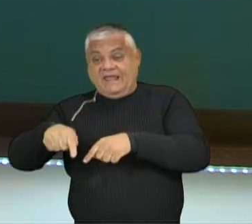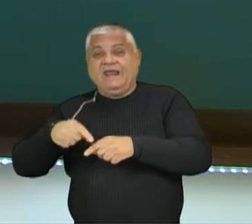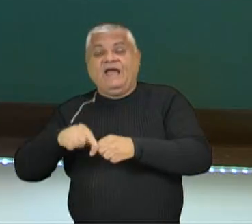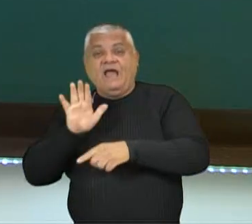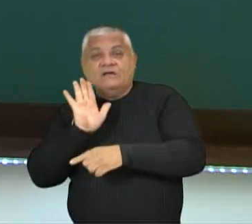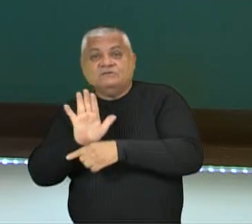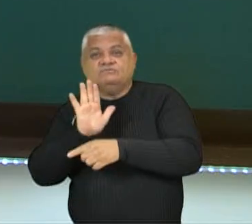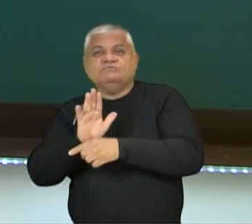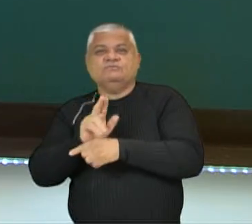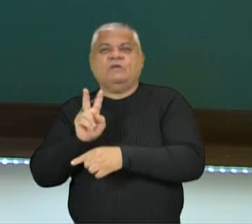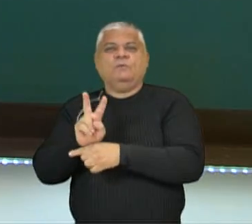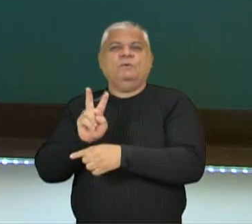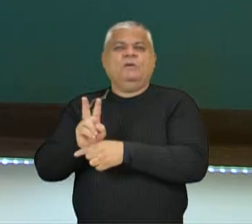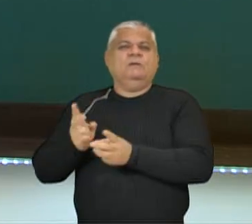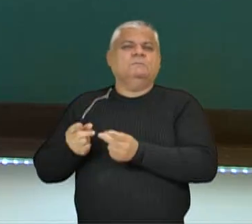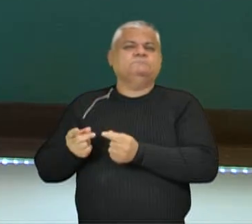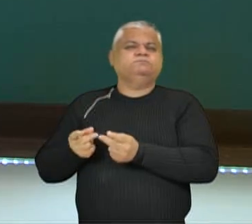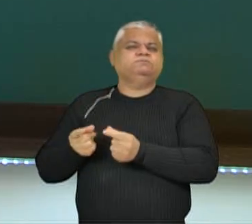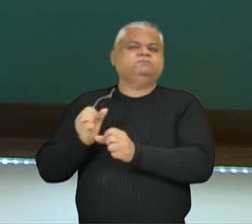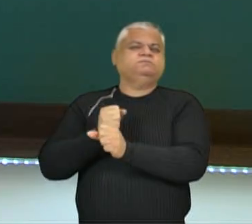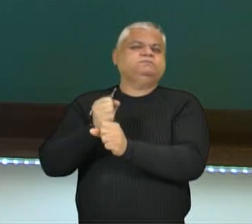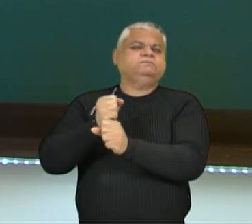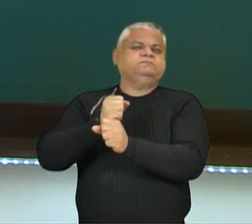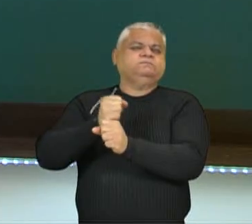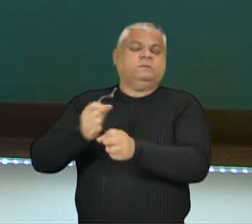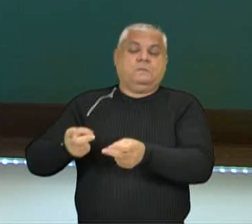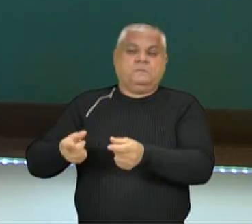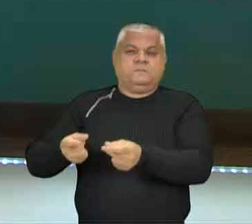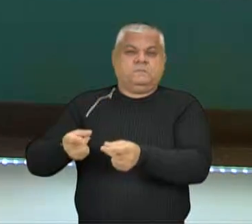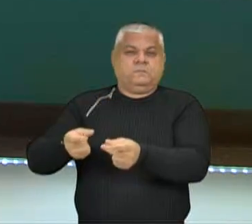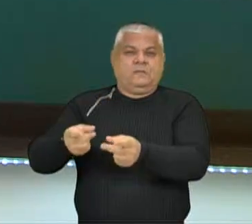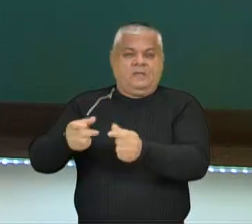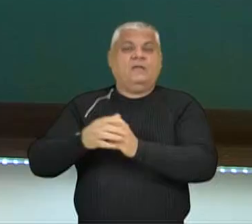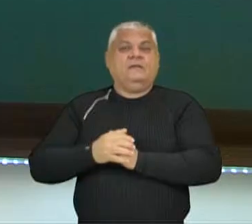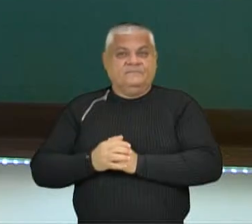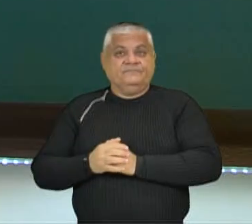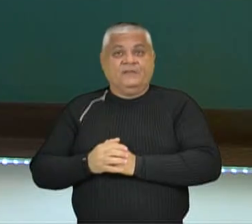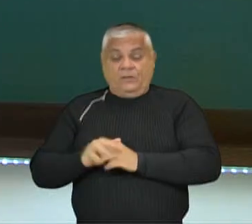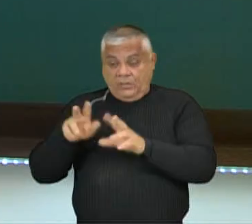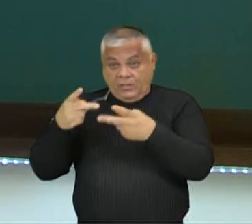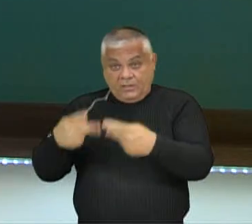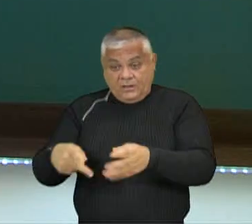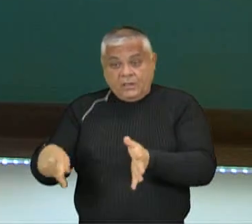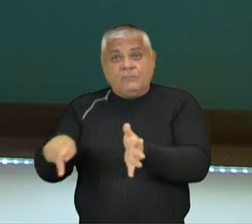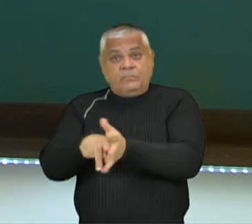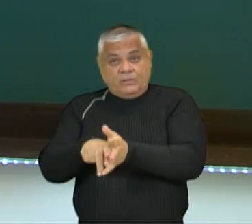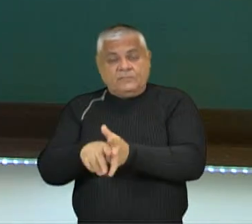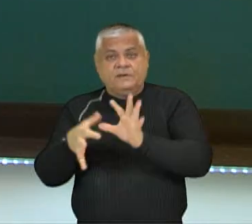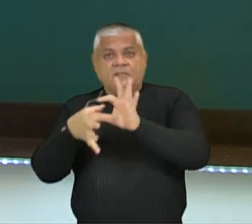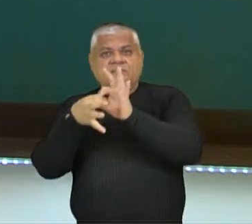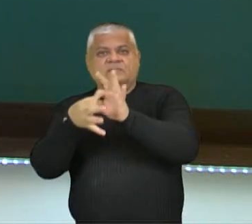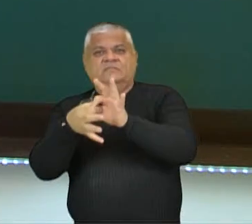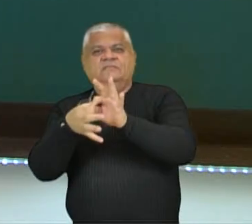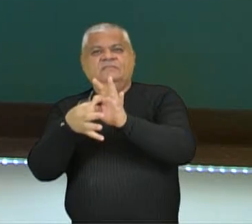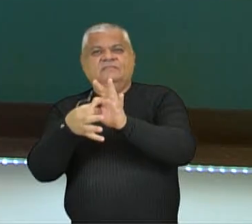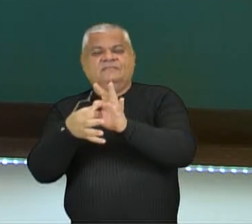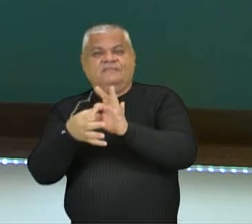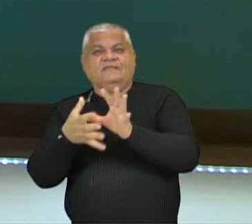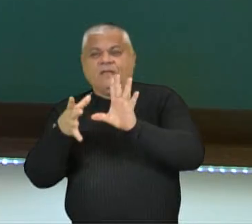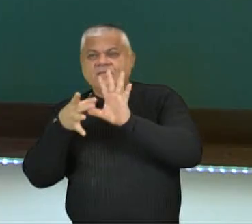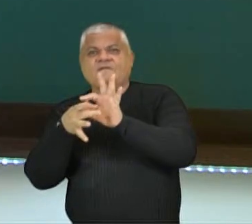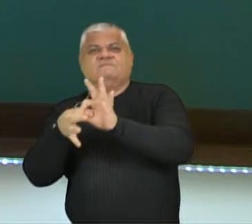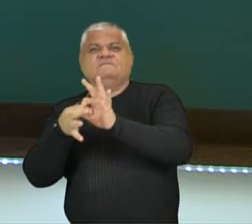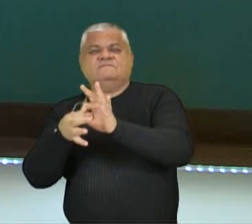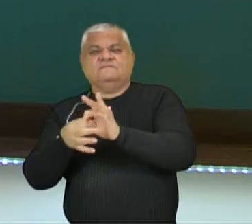na preservação do organismo, tá? E esse organismo, ele acaba se tornando parte dessa rocha. Então, quando vai fazer